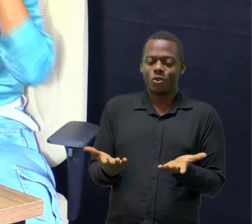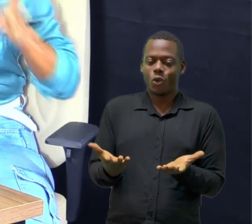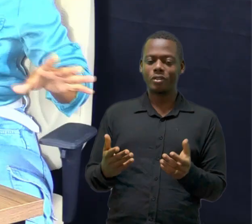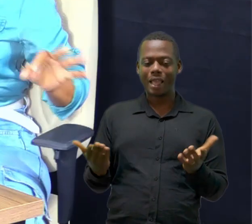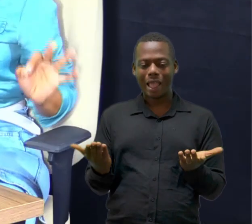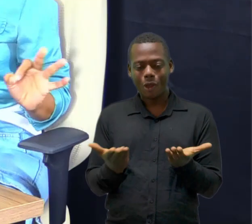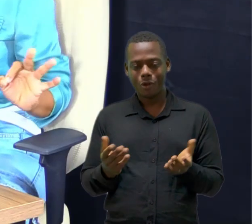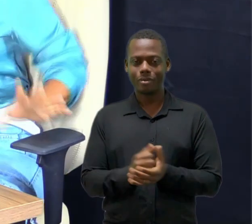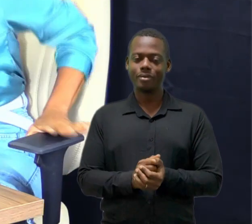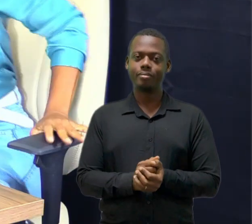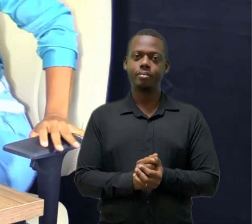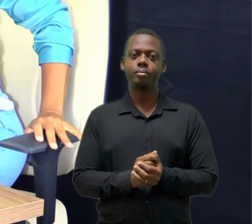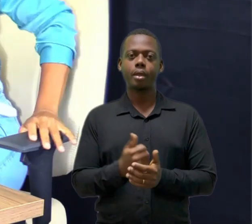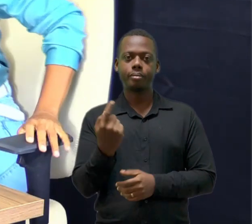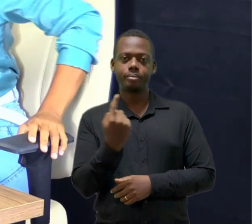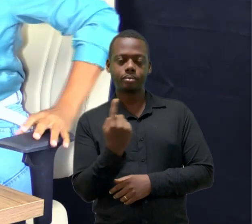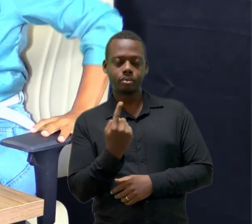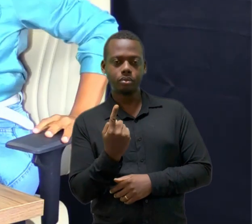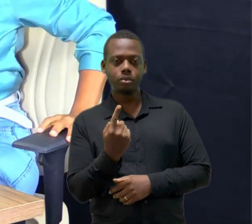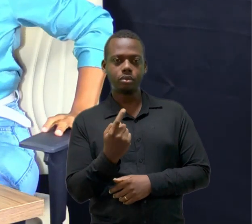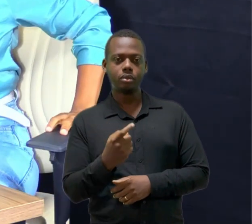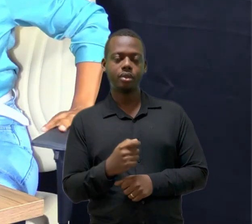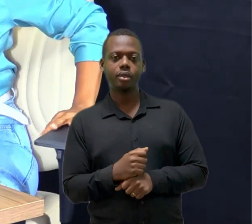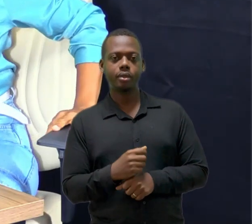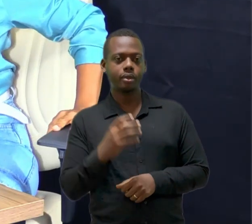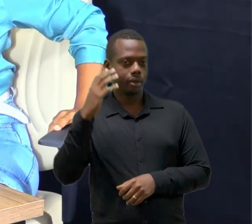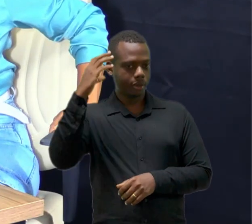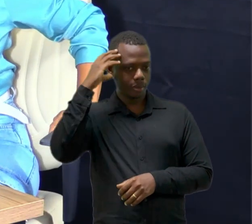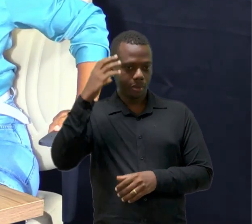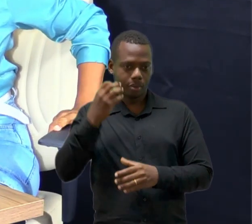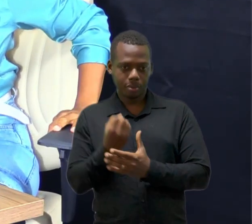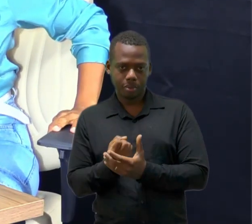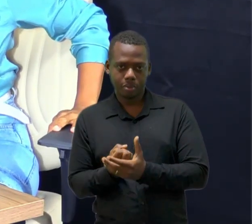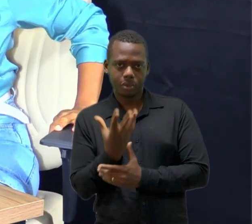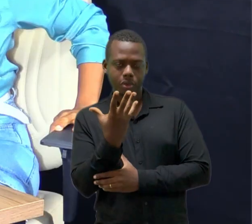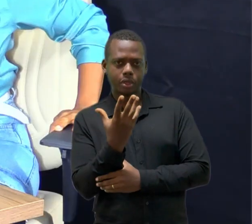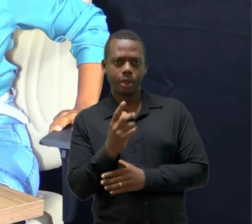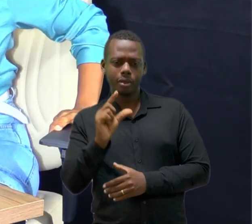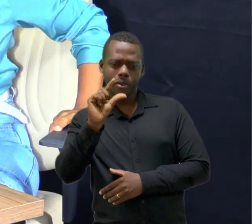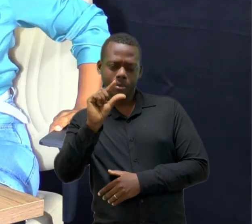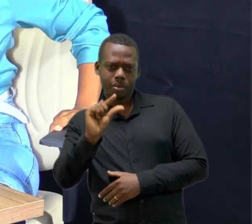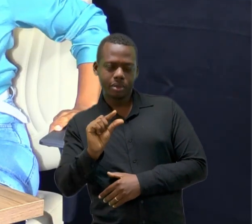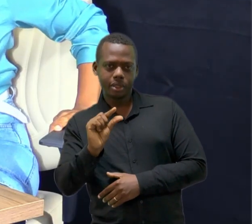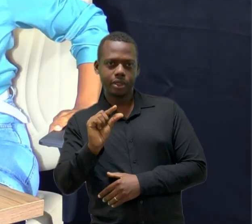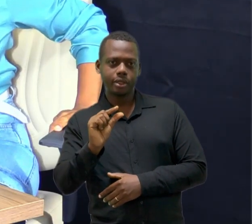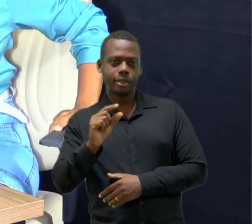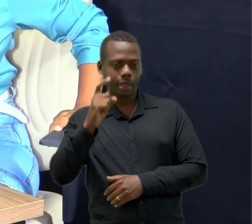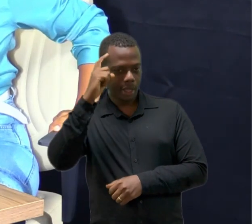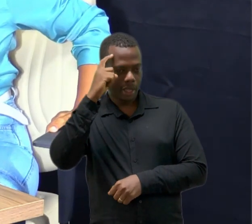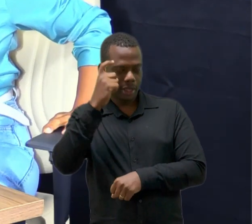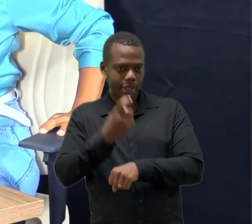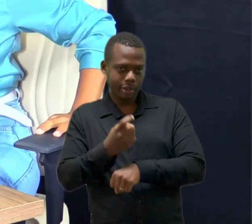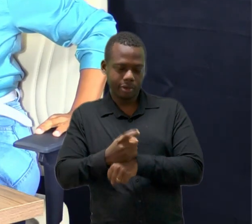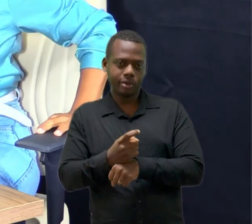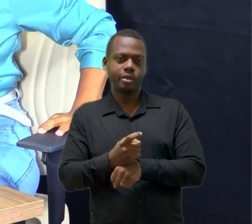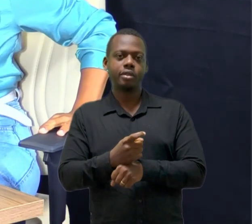nessa hora. Então, assim, primeiro, para a gente tirar, esse podcast aqui é para poder a gente tentar minimizar a ignorância, o desconhecimento